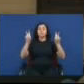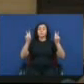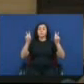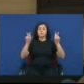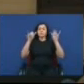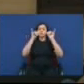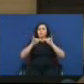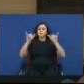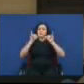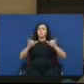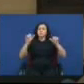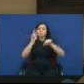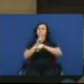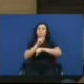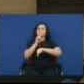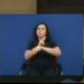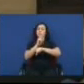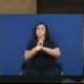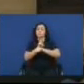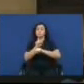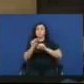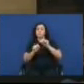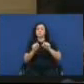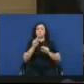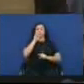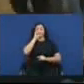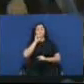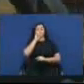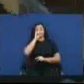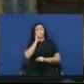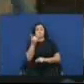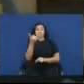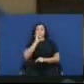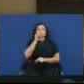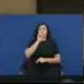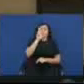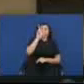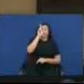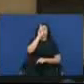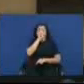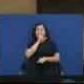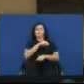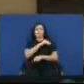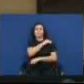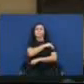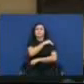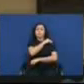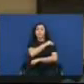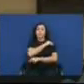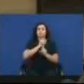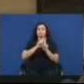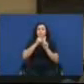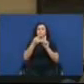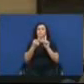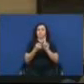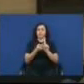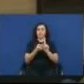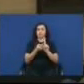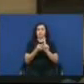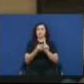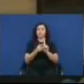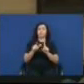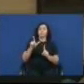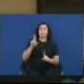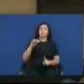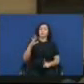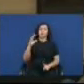de preservação sobre os perigos das bebidas alcoólicas na gestação. Senhora Luciana e demais presentes,